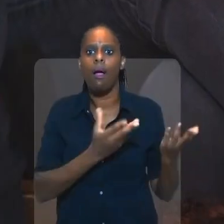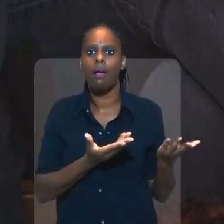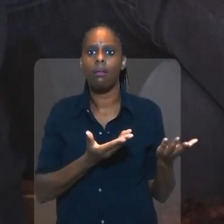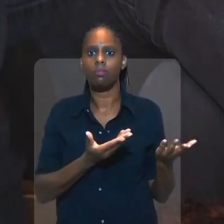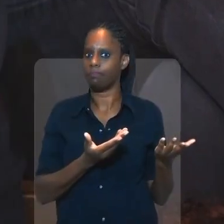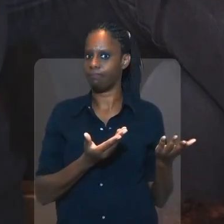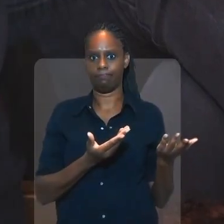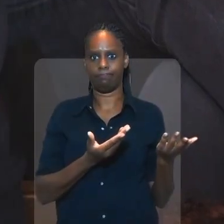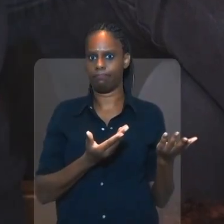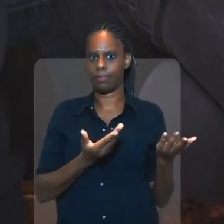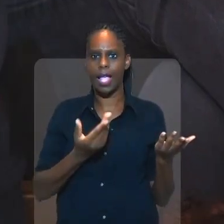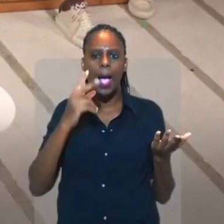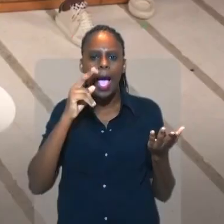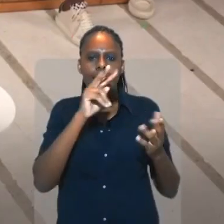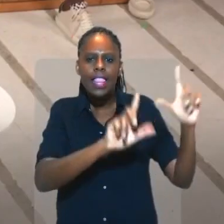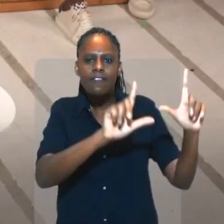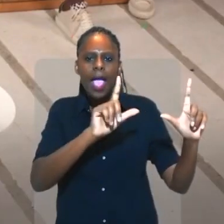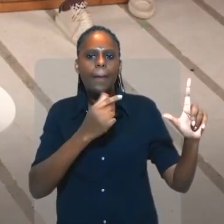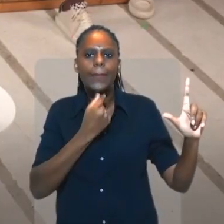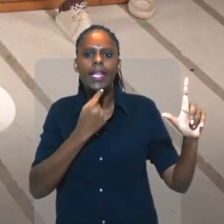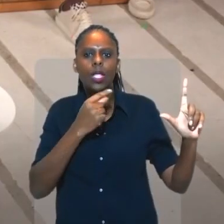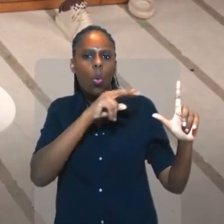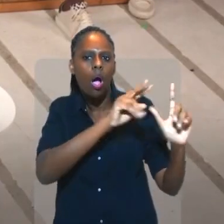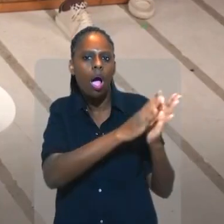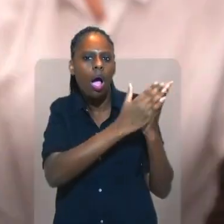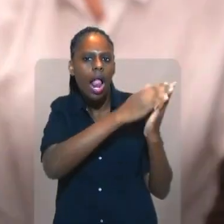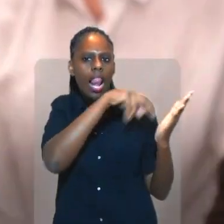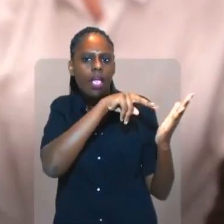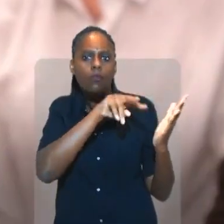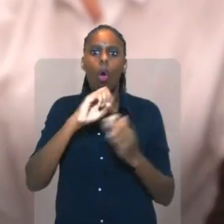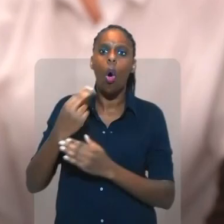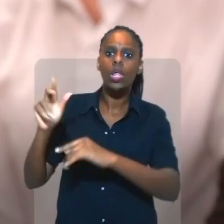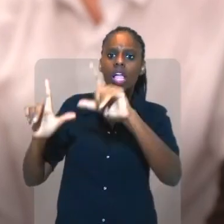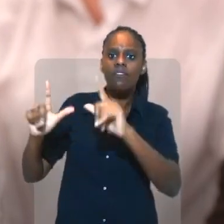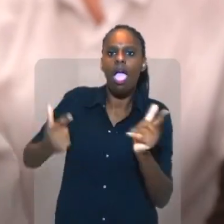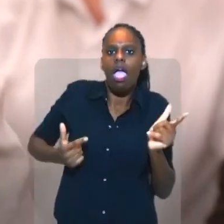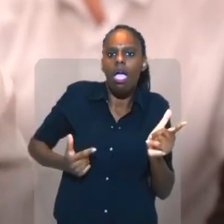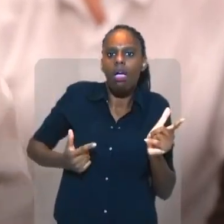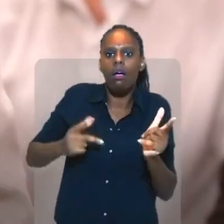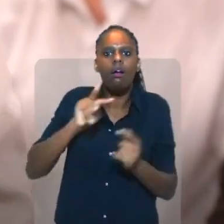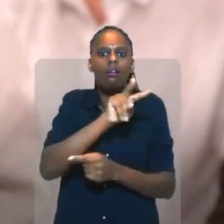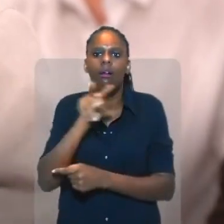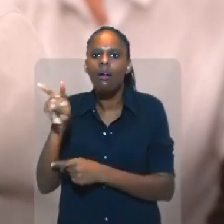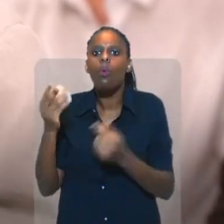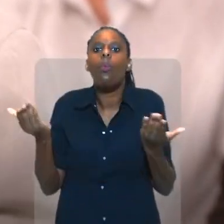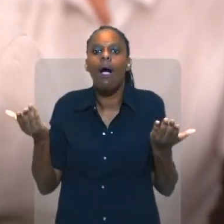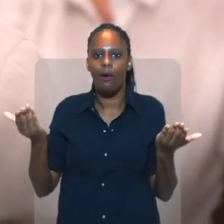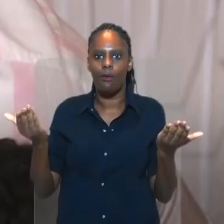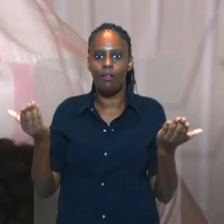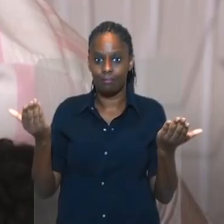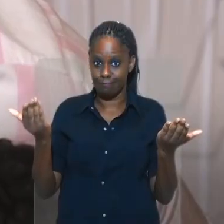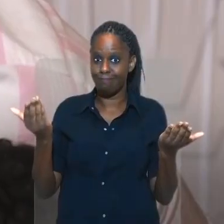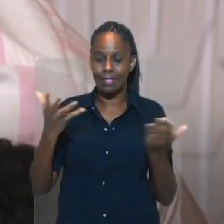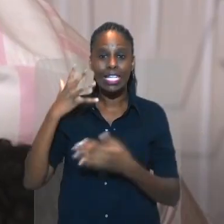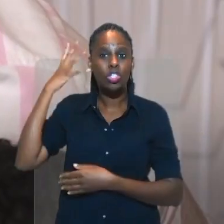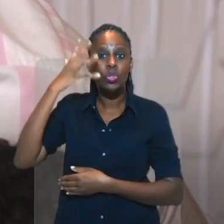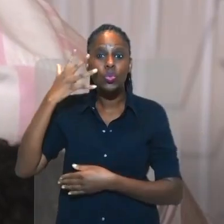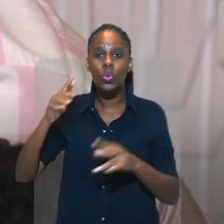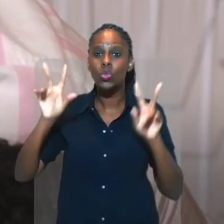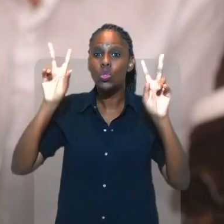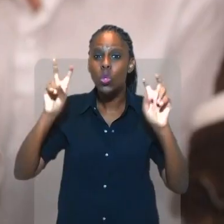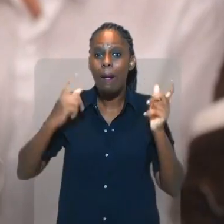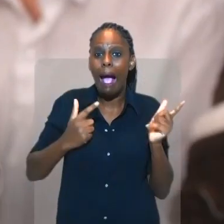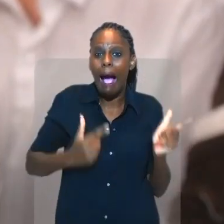barbárie se você quer ver um menino na televisão lendo um livro ou se você quer ver com a metralhadora na mão